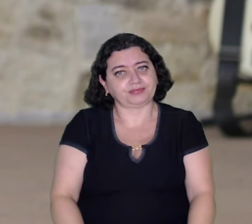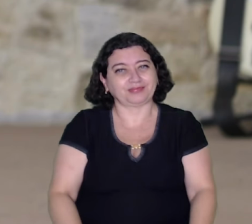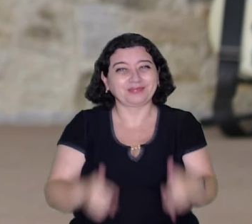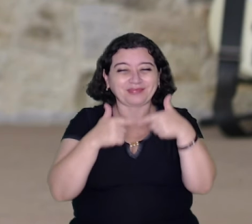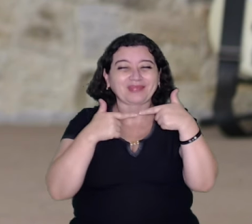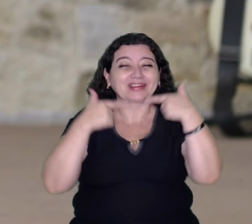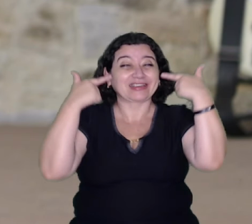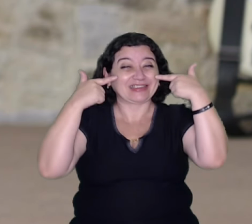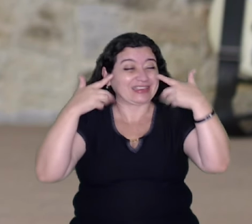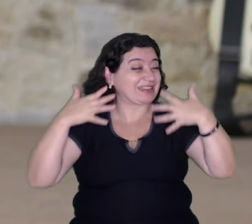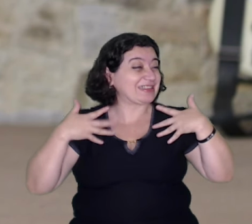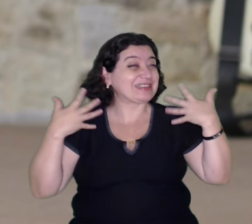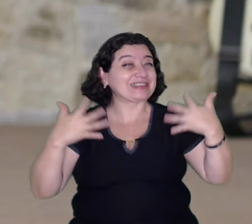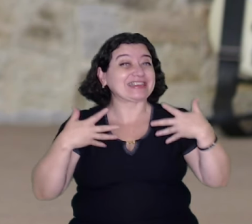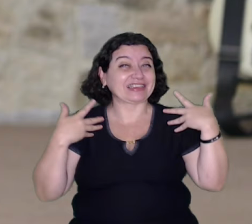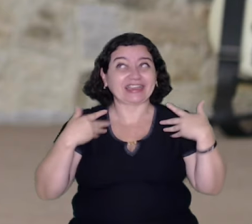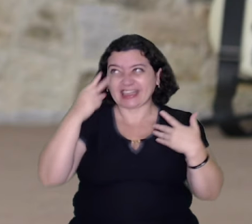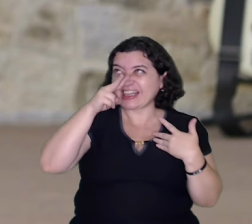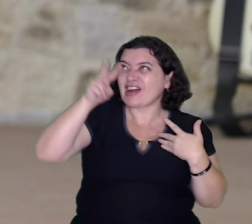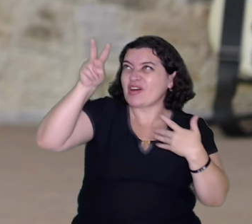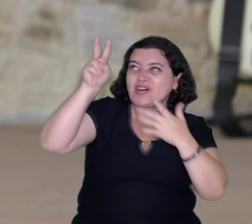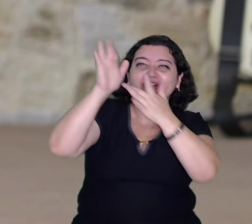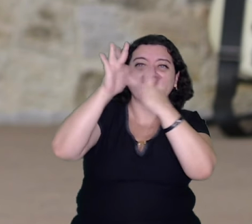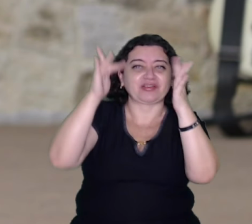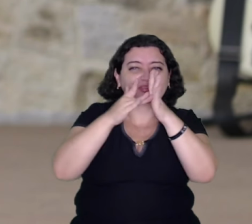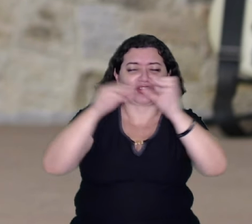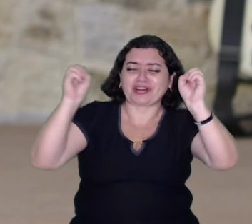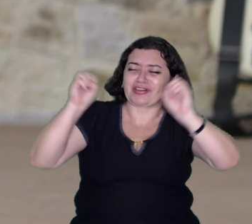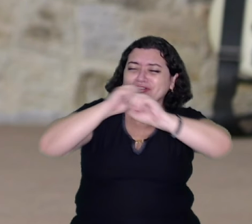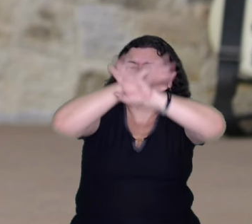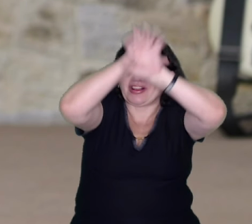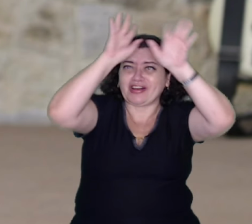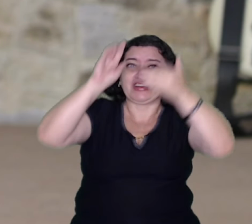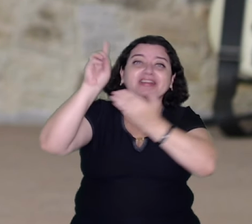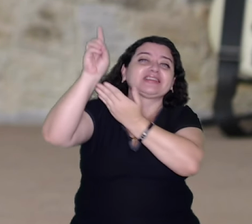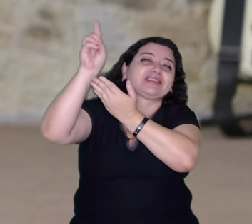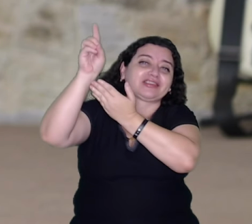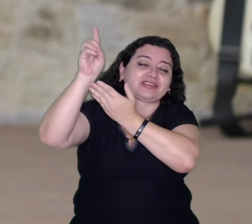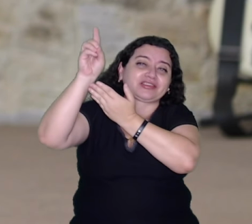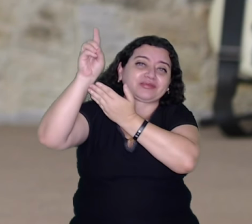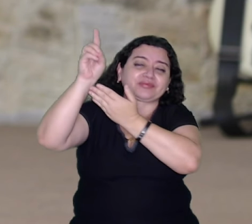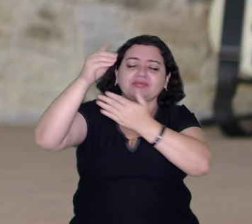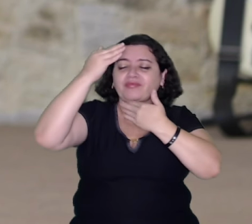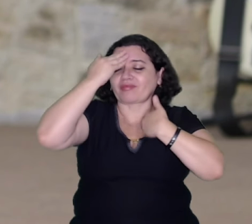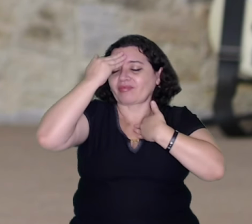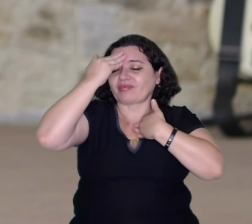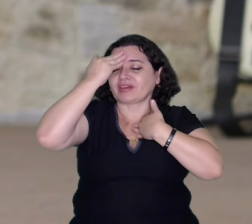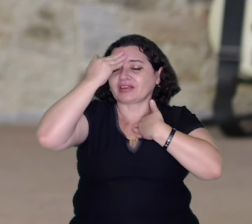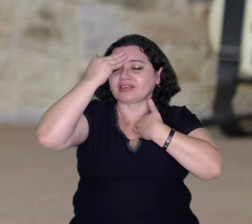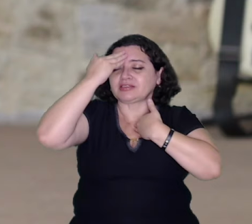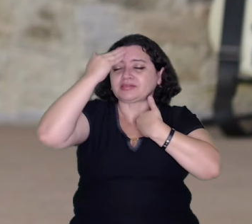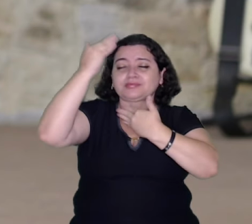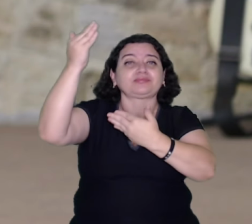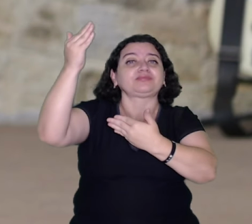Sorria, se alegra, olha para Jesus. Dê um glória a Deus. Agradeça a Ele.